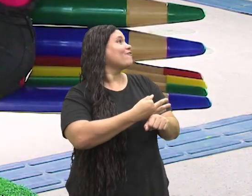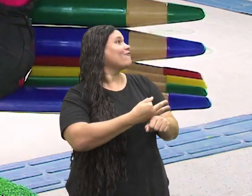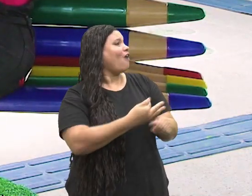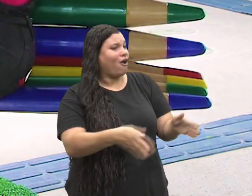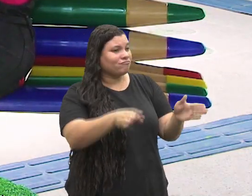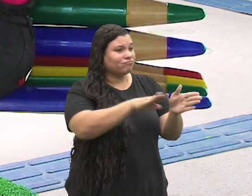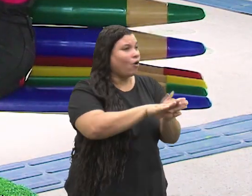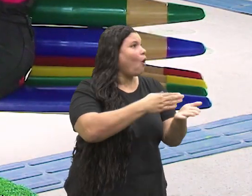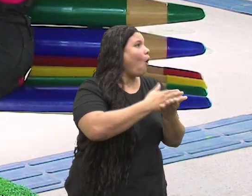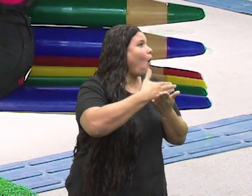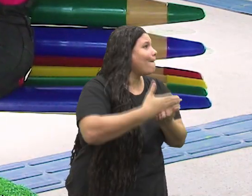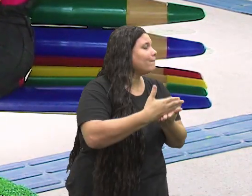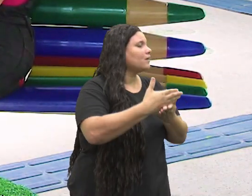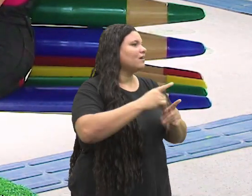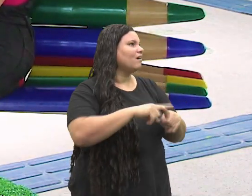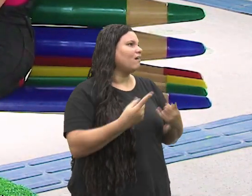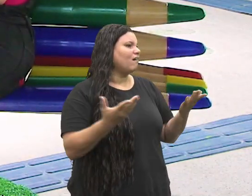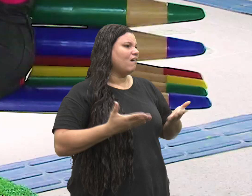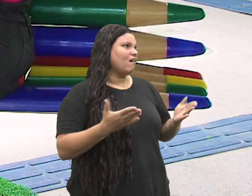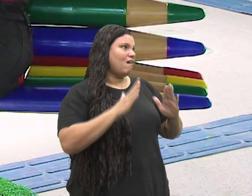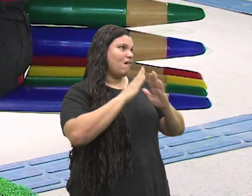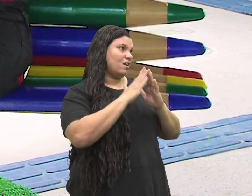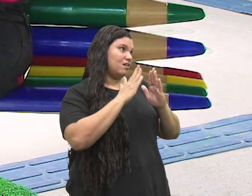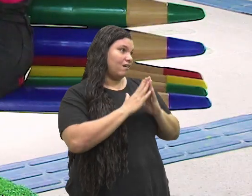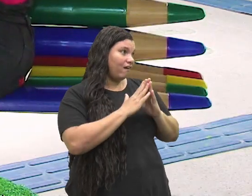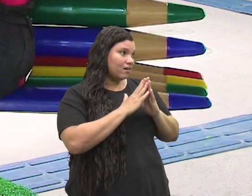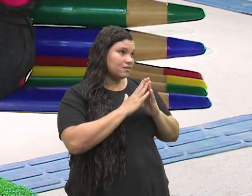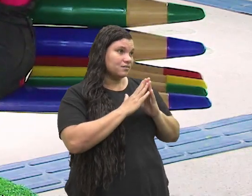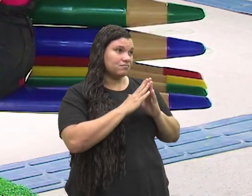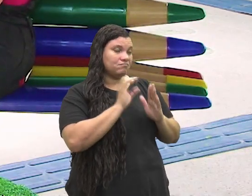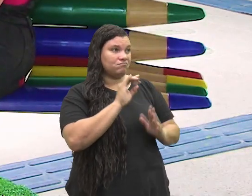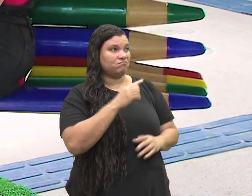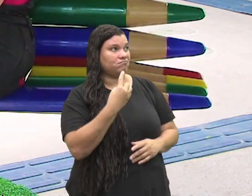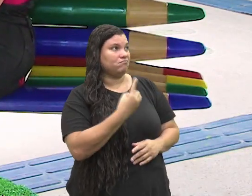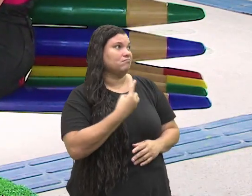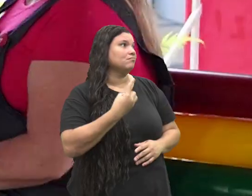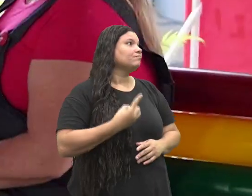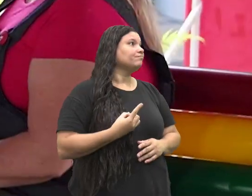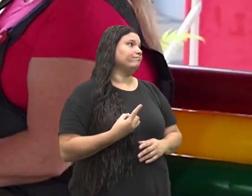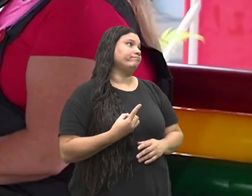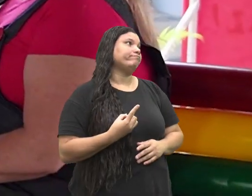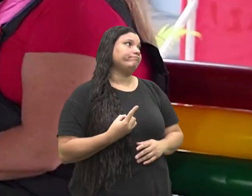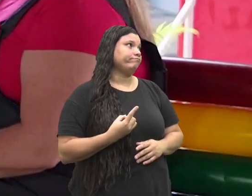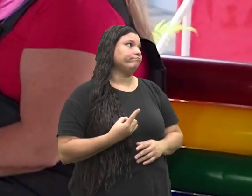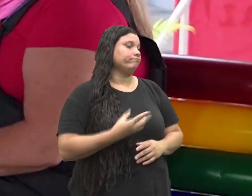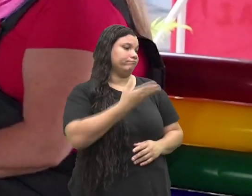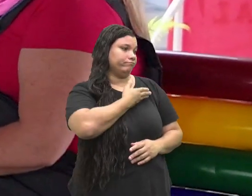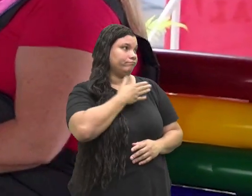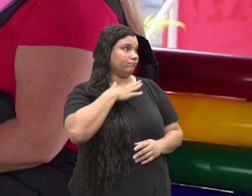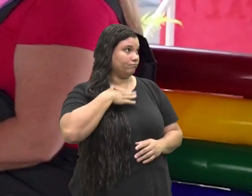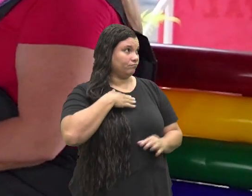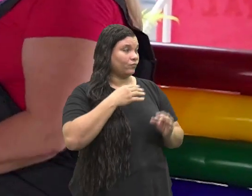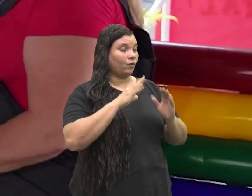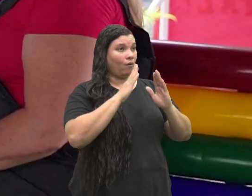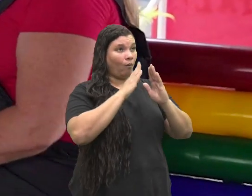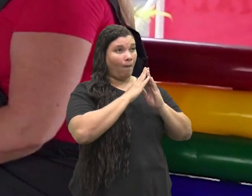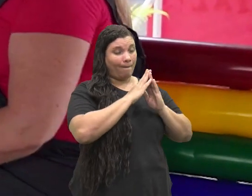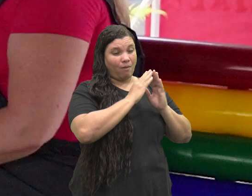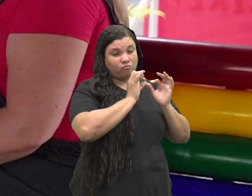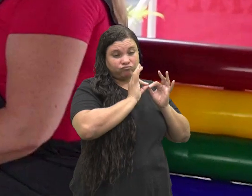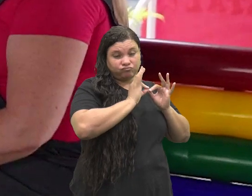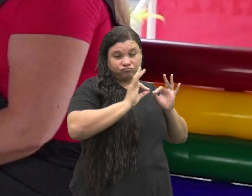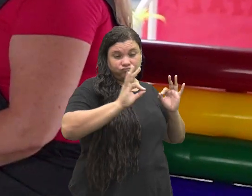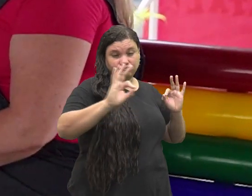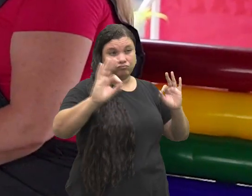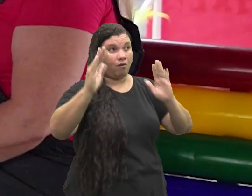pra brincar. E como a gente mora longe, não tem como a gente reunir. Eu tenho uma novidade pra você. Tem?